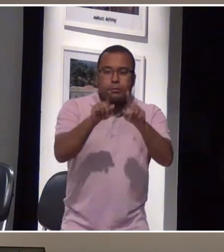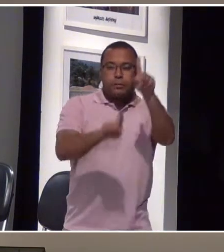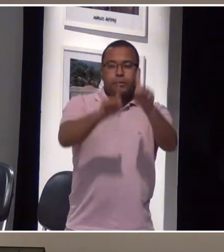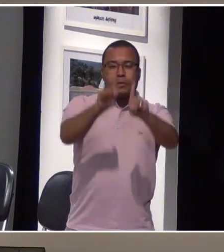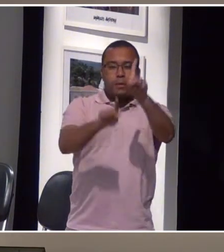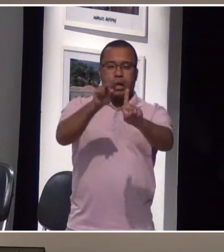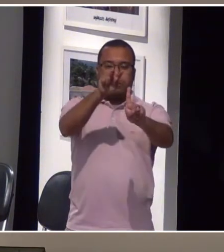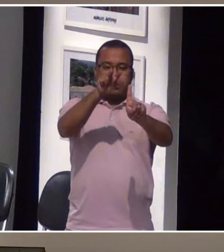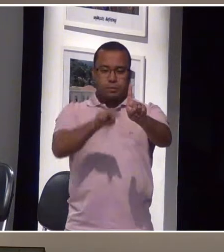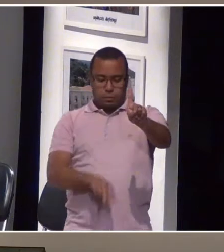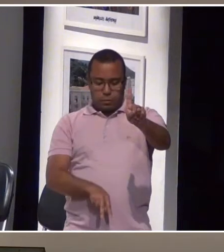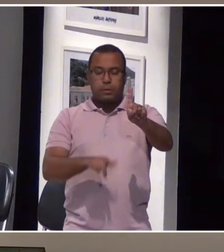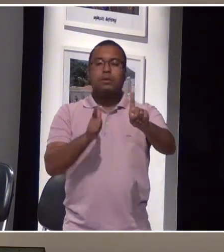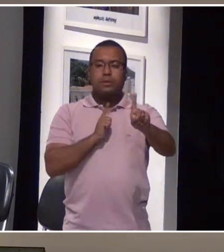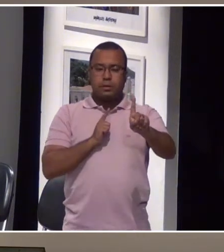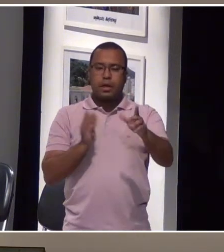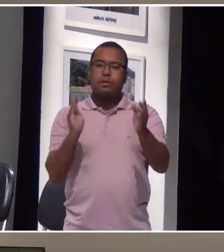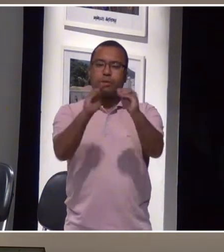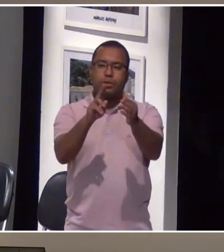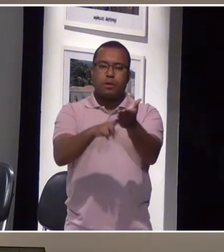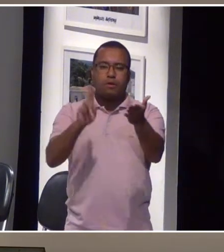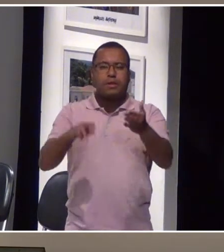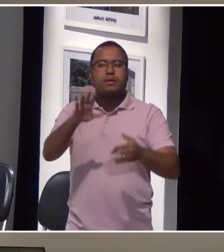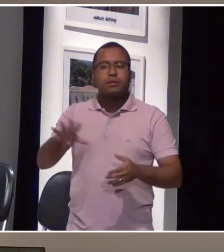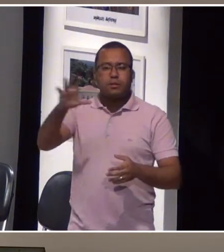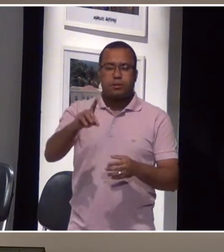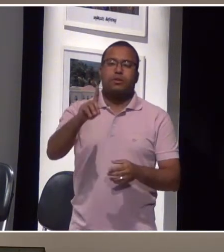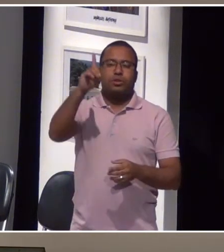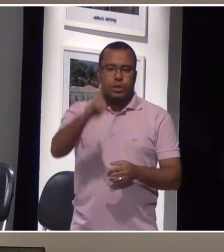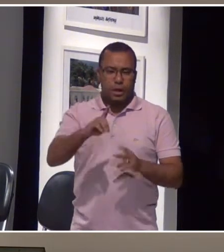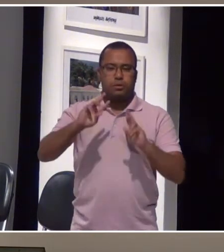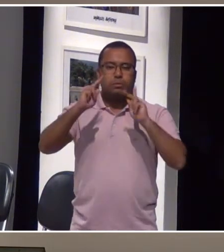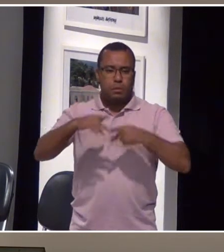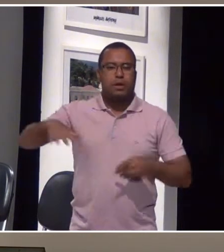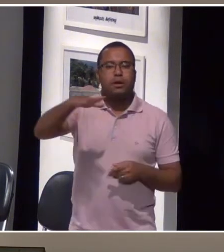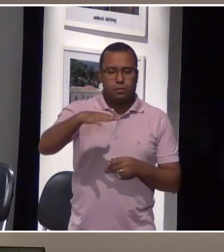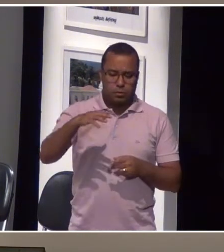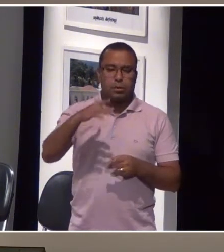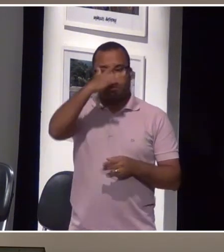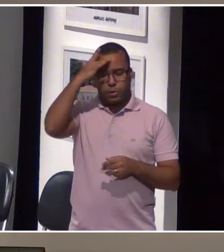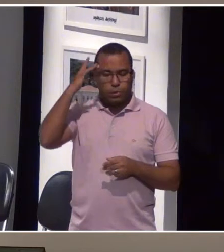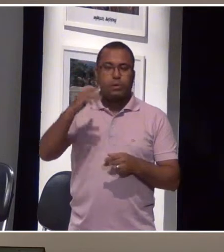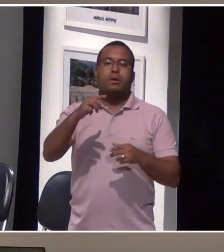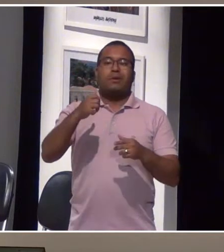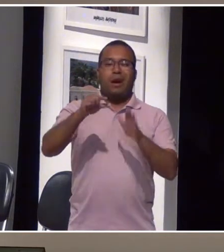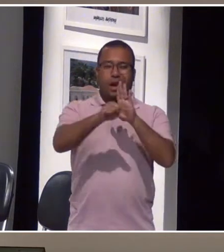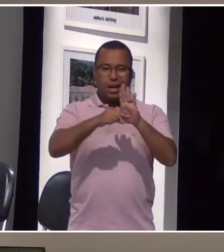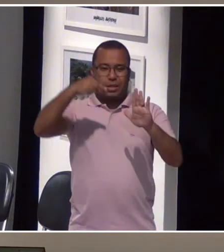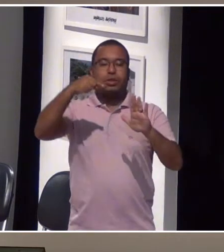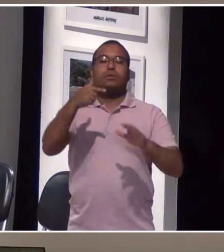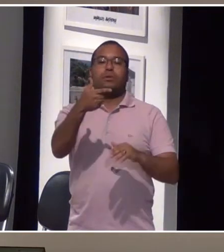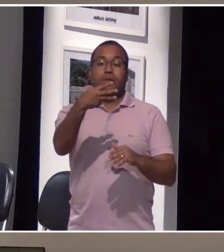dados estatísticos da população surda, está lá já na Convenção Internacional dos Direitos da Pessoa com Deficiência, no artigo